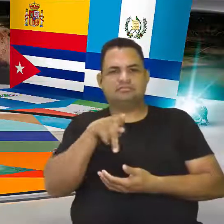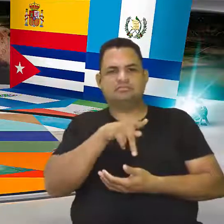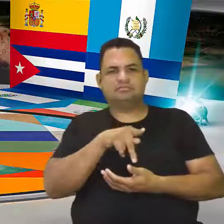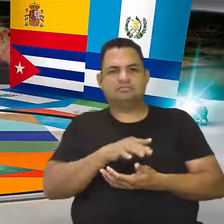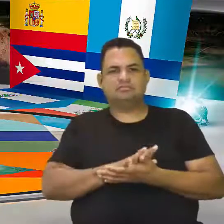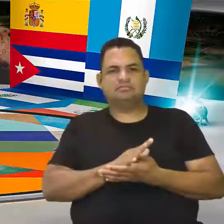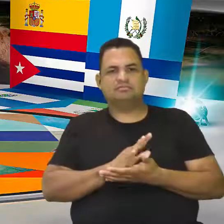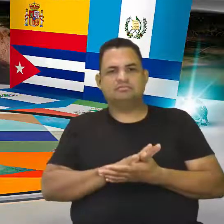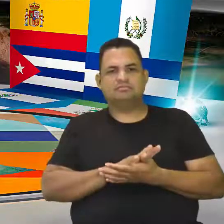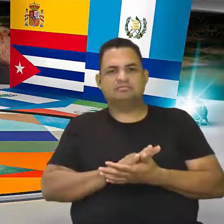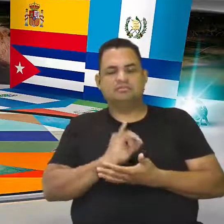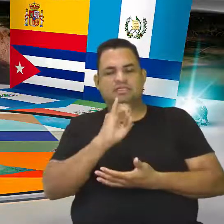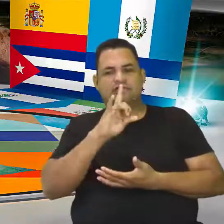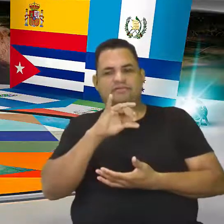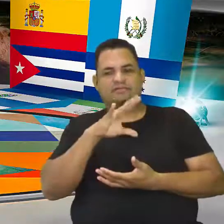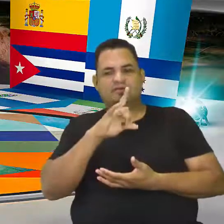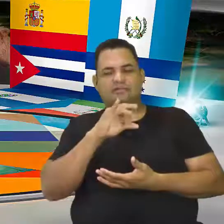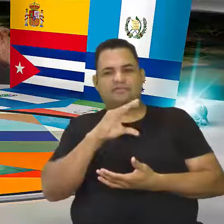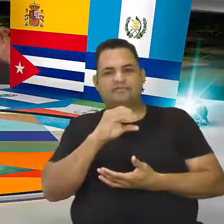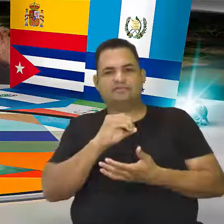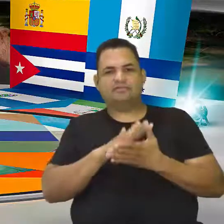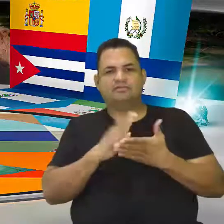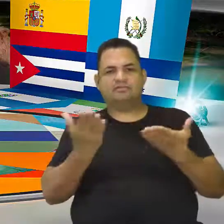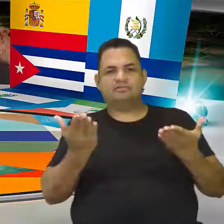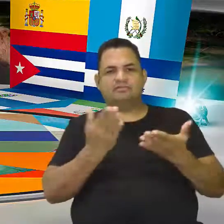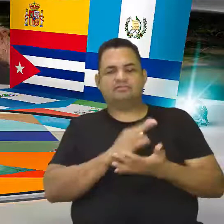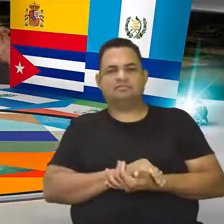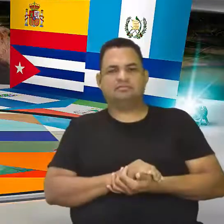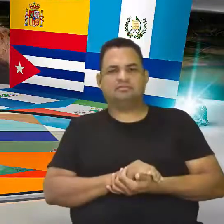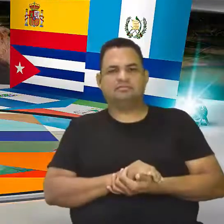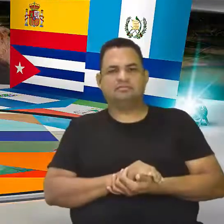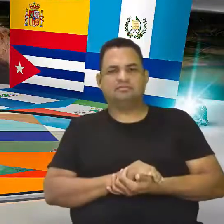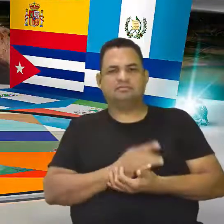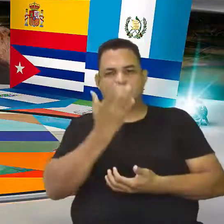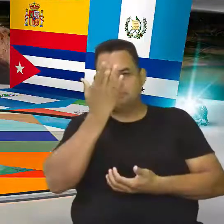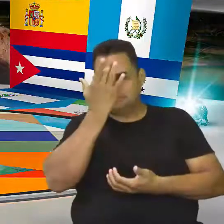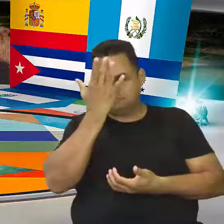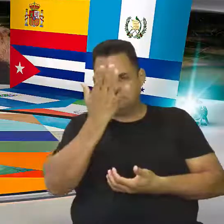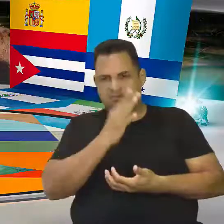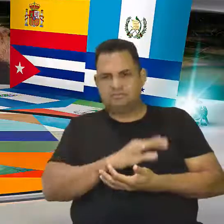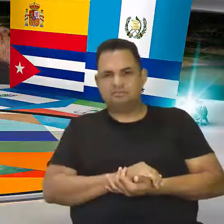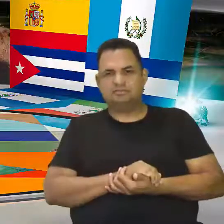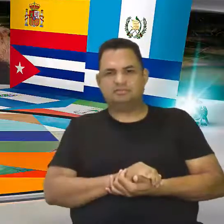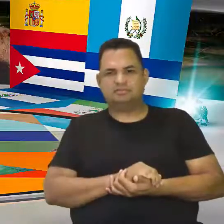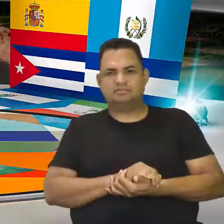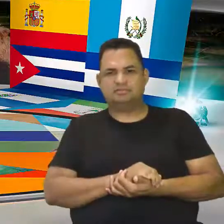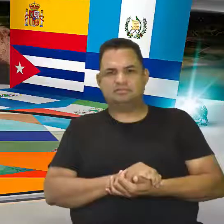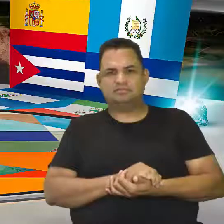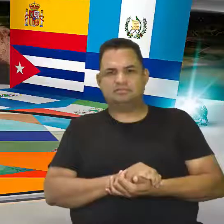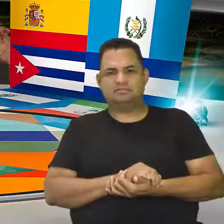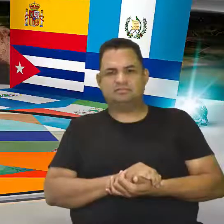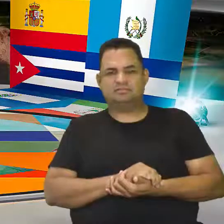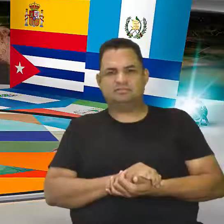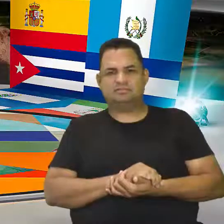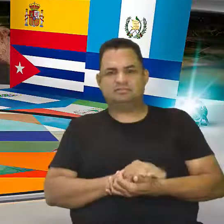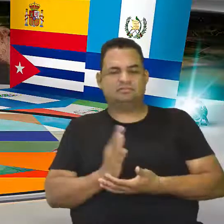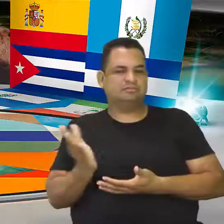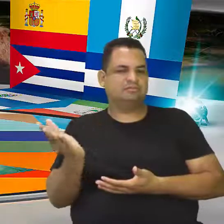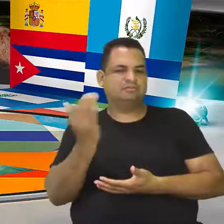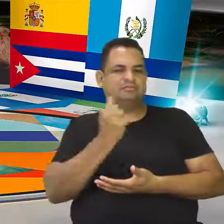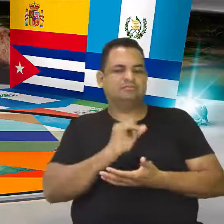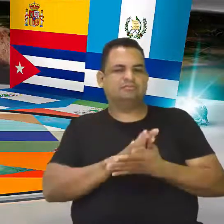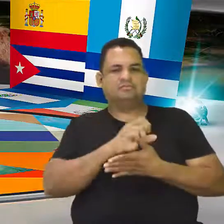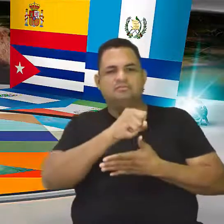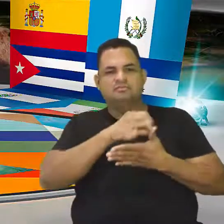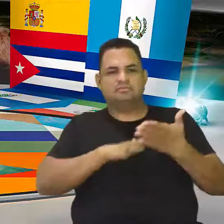um super infográfico para vocês, né? Olha lá, tava facinho, não tava essa análise? Tava muito. Então vamos lá para